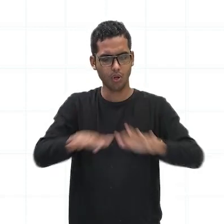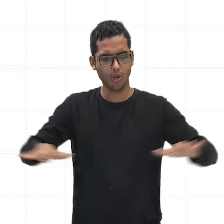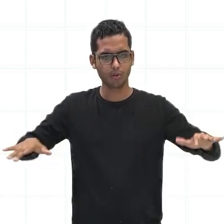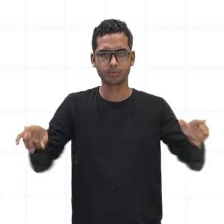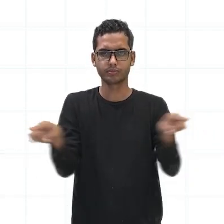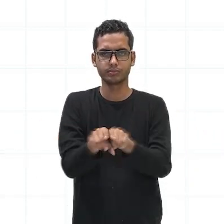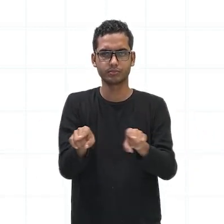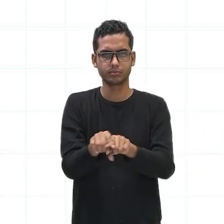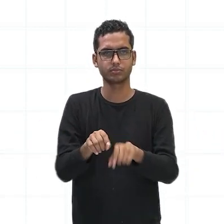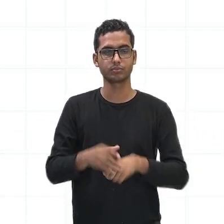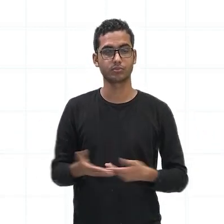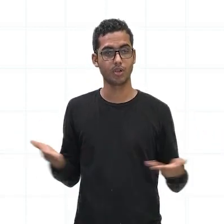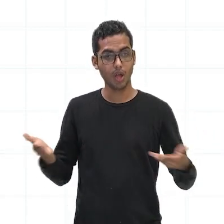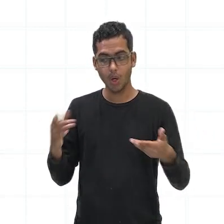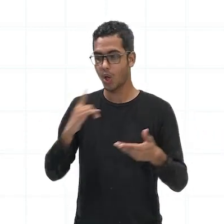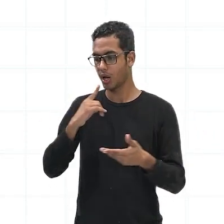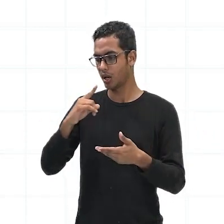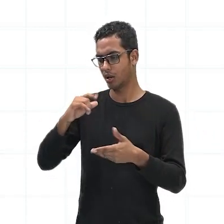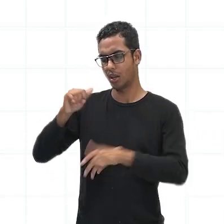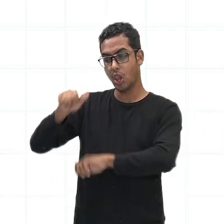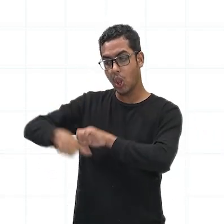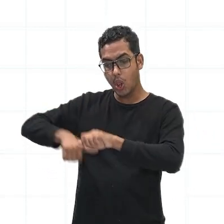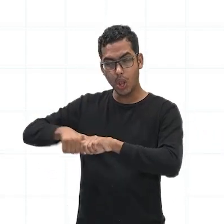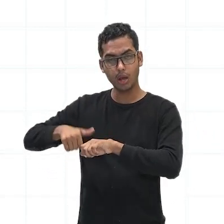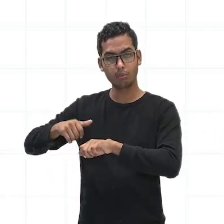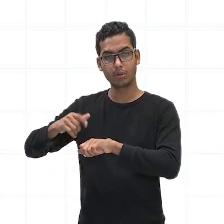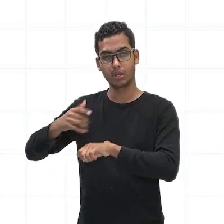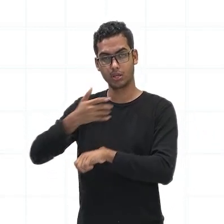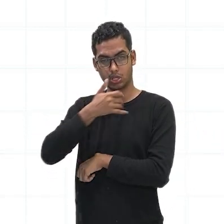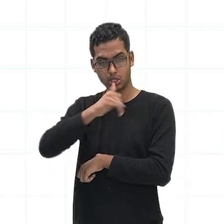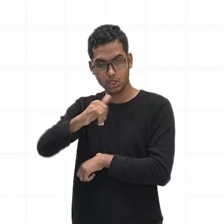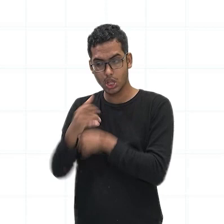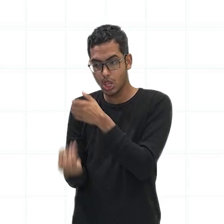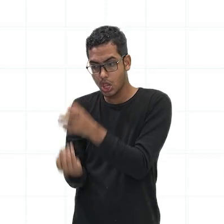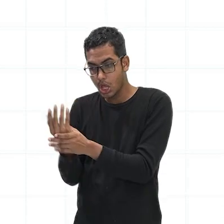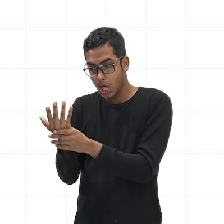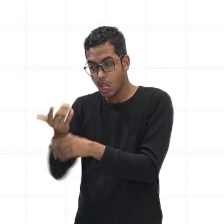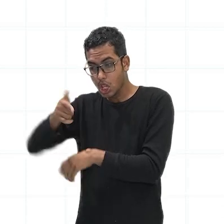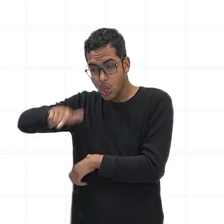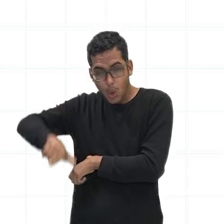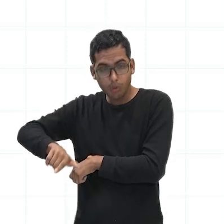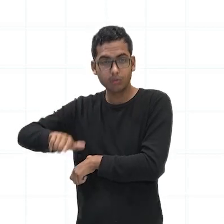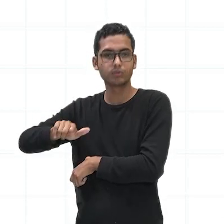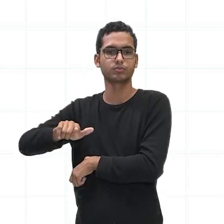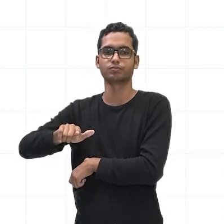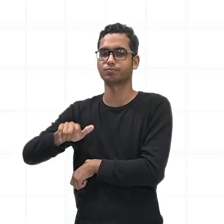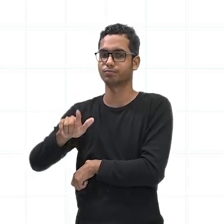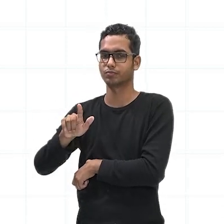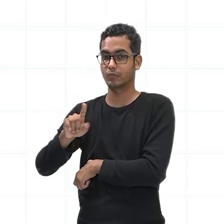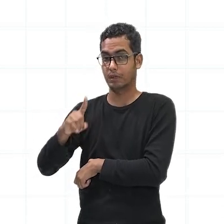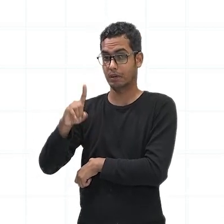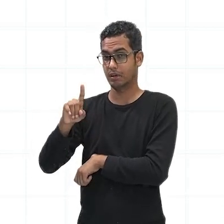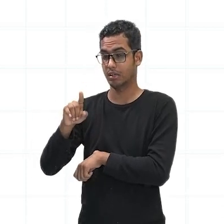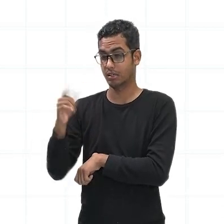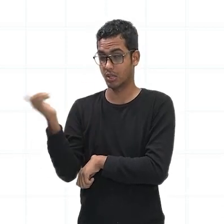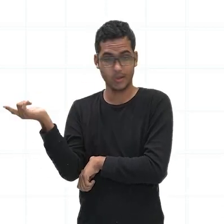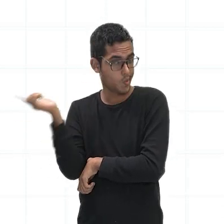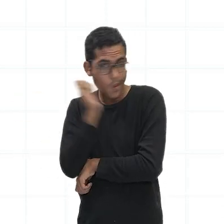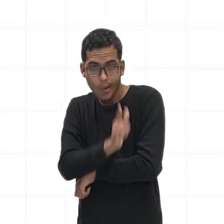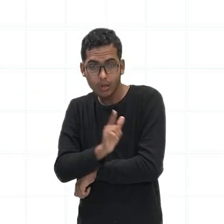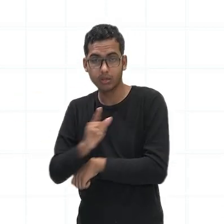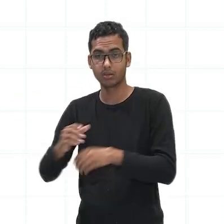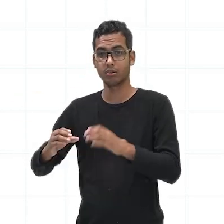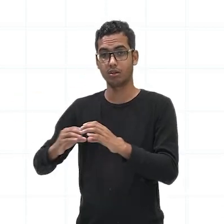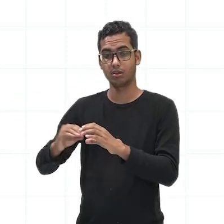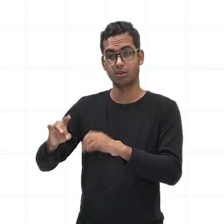gente vai ter aí ó, o carvão mineral, o gás natural e o petróleo, né? Porque leva um período longo de tempo para que eles